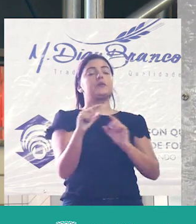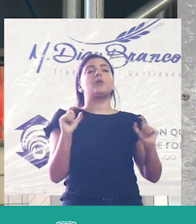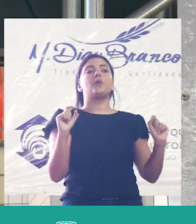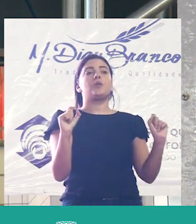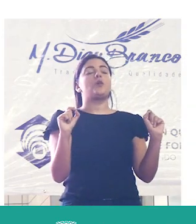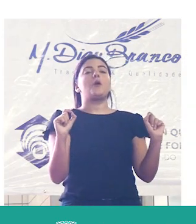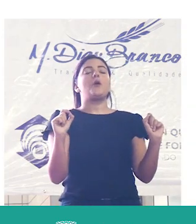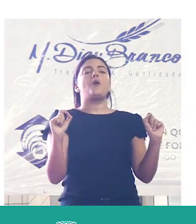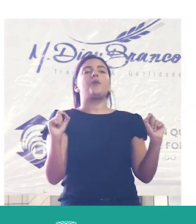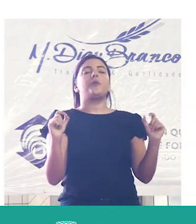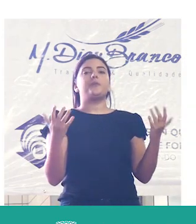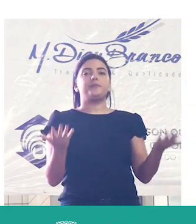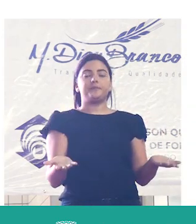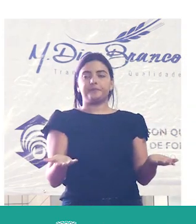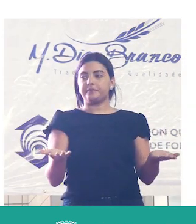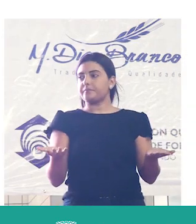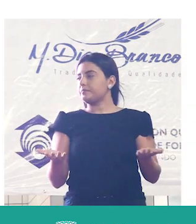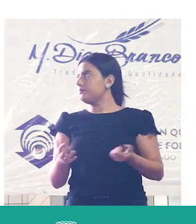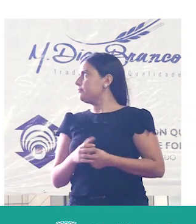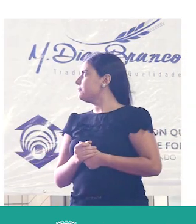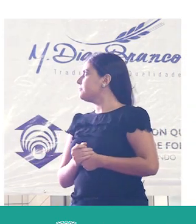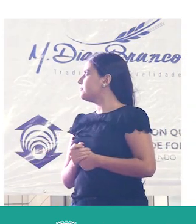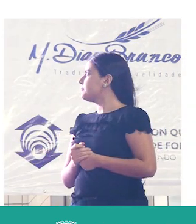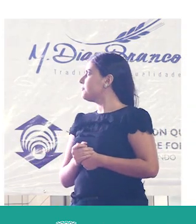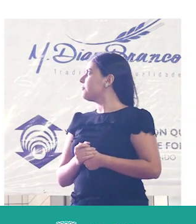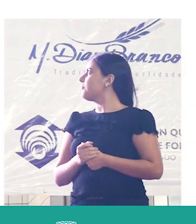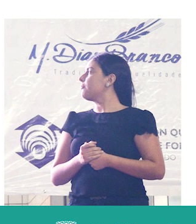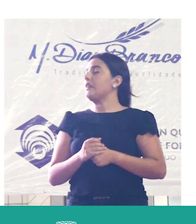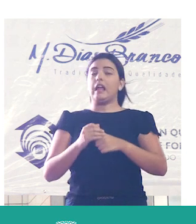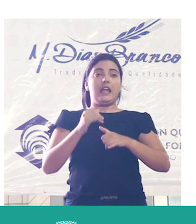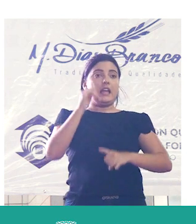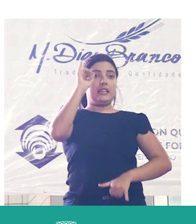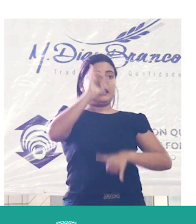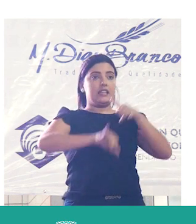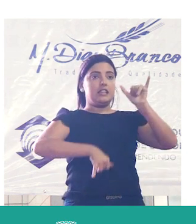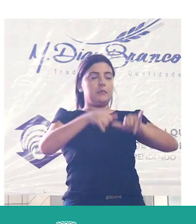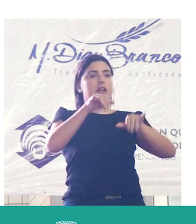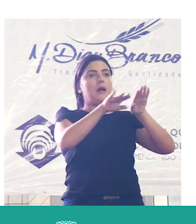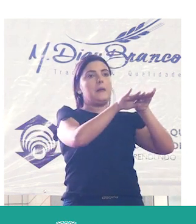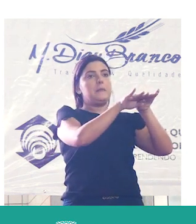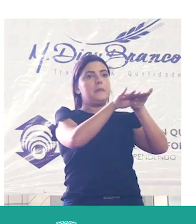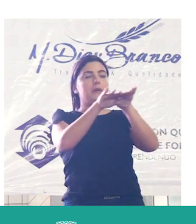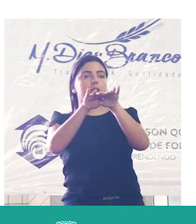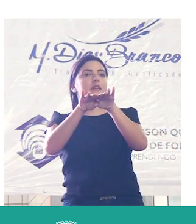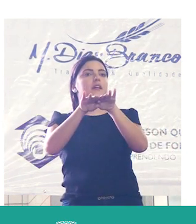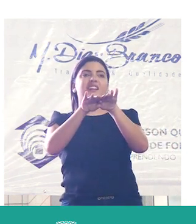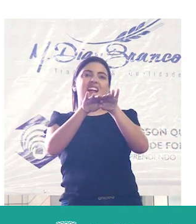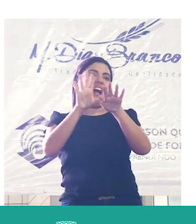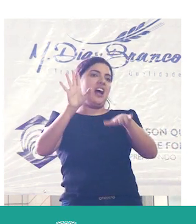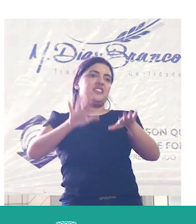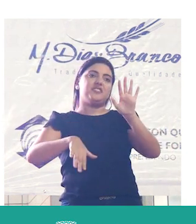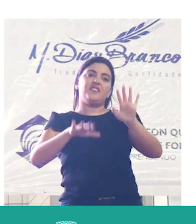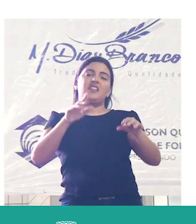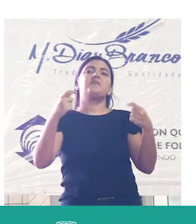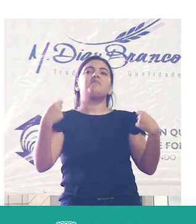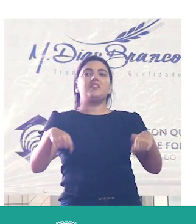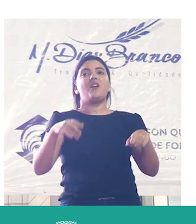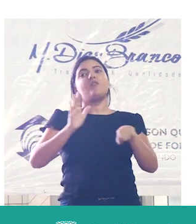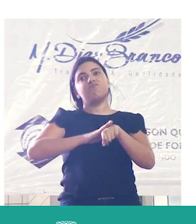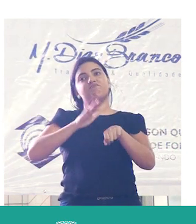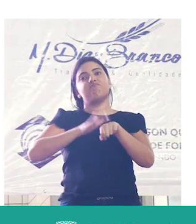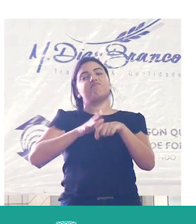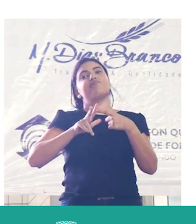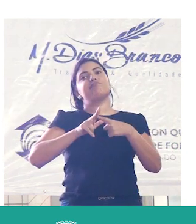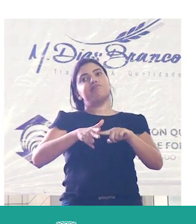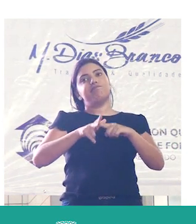precisa basicamente de uma equação química balanceada, nem sempre vem, às vezes é você que tem que montar.